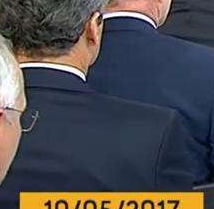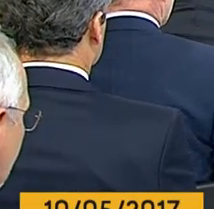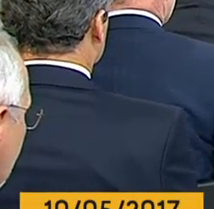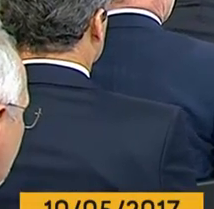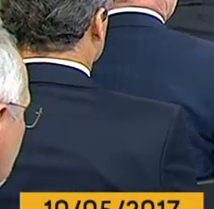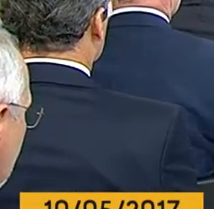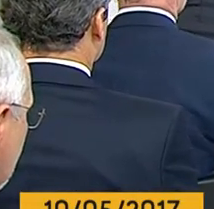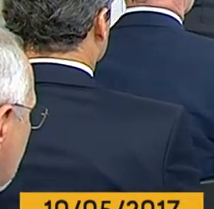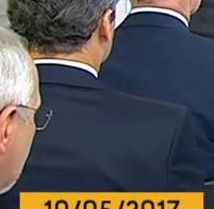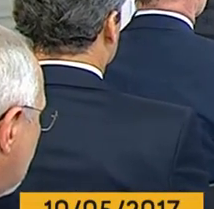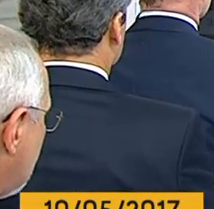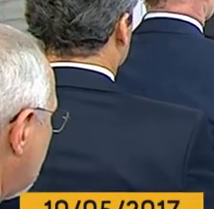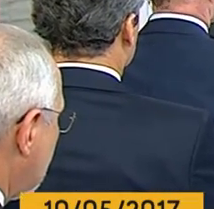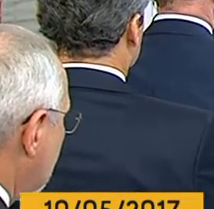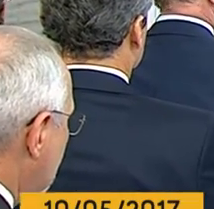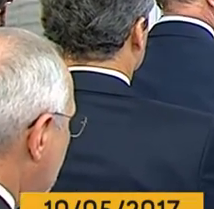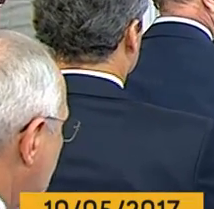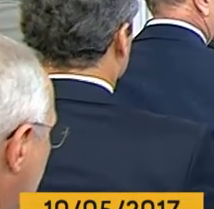do